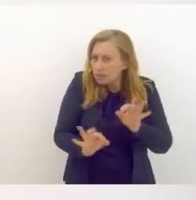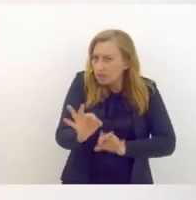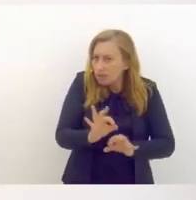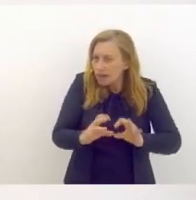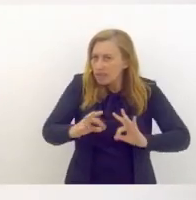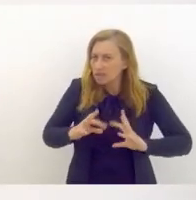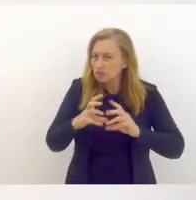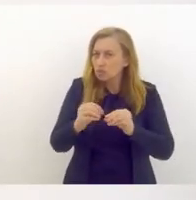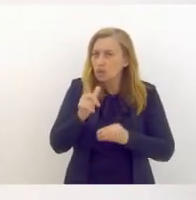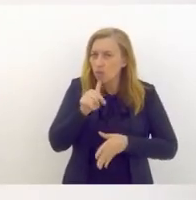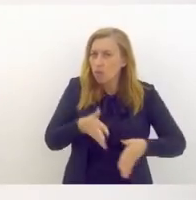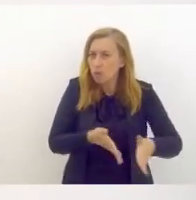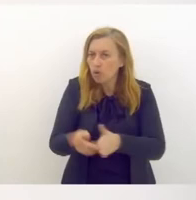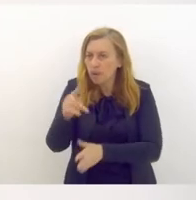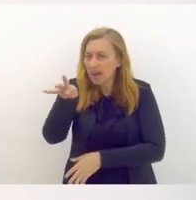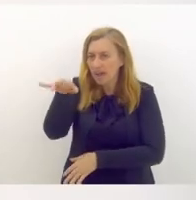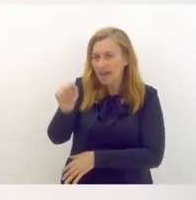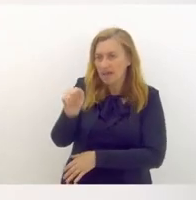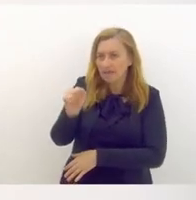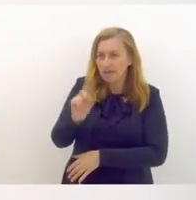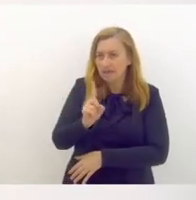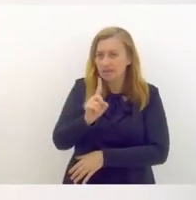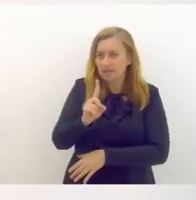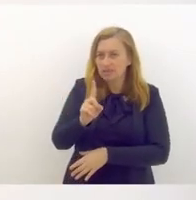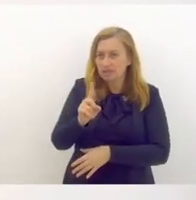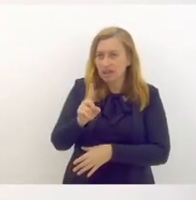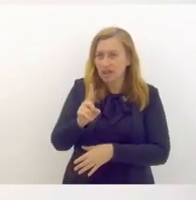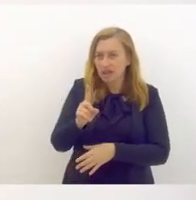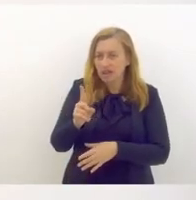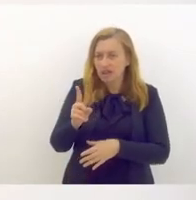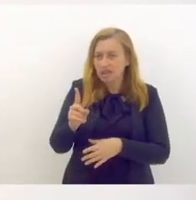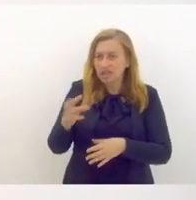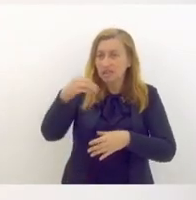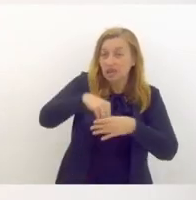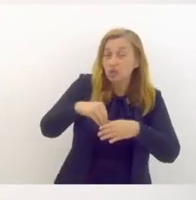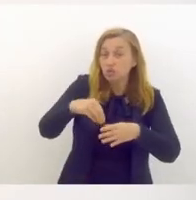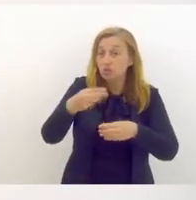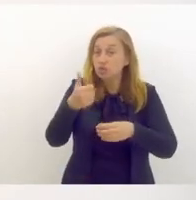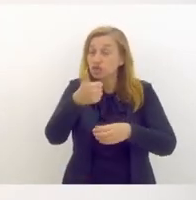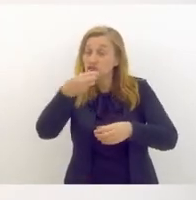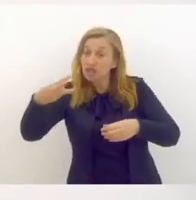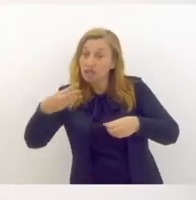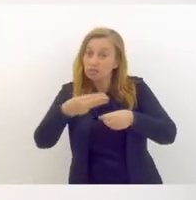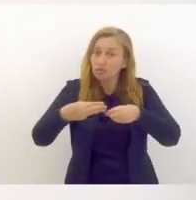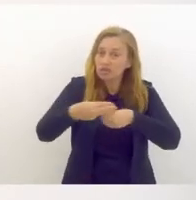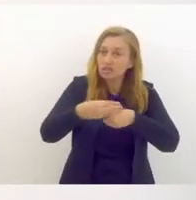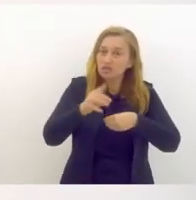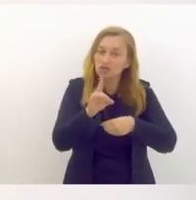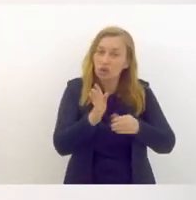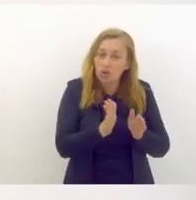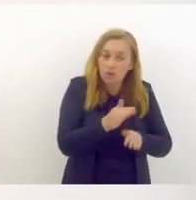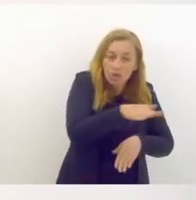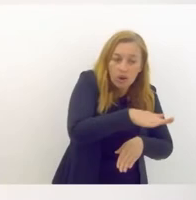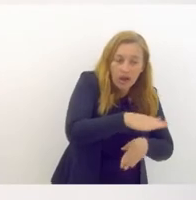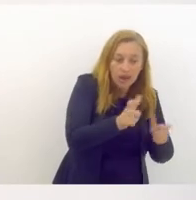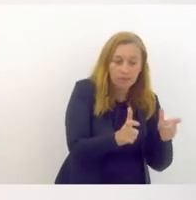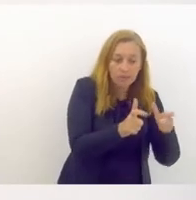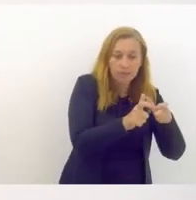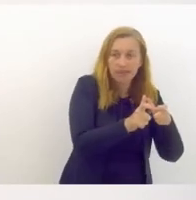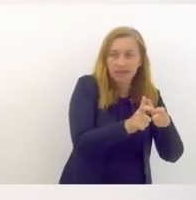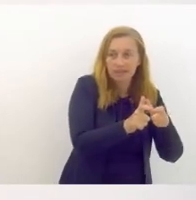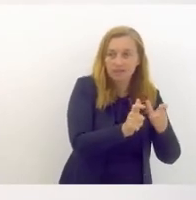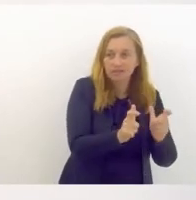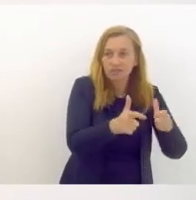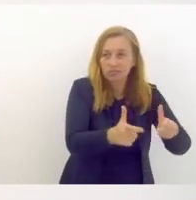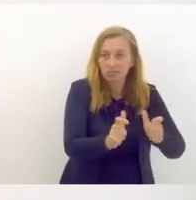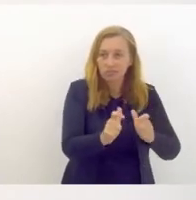Rio Paraíba. Ela não está adentrando os 13 municípios. E, novamente, é uma área que somente